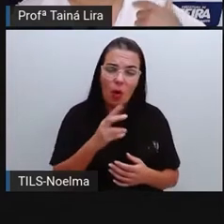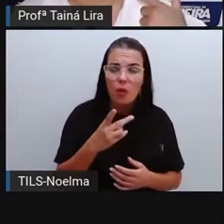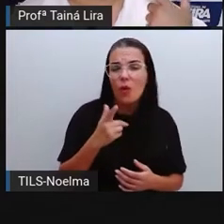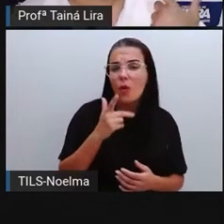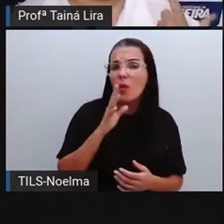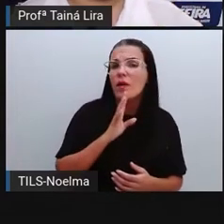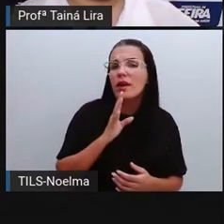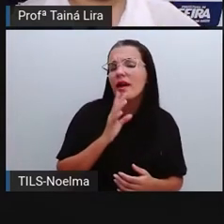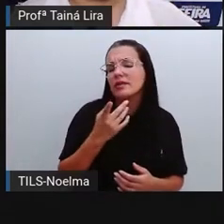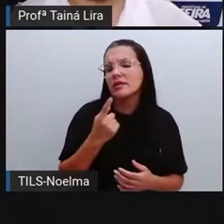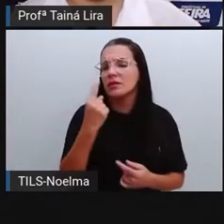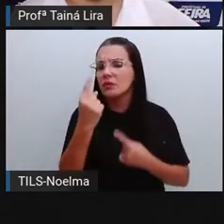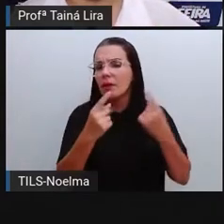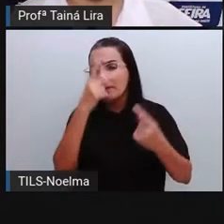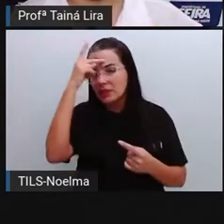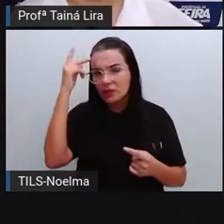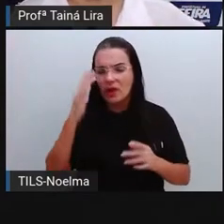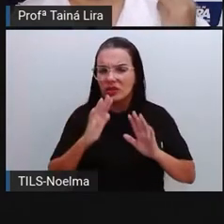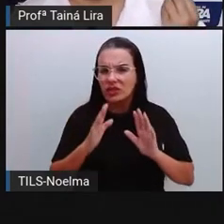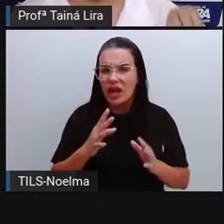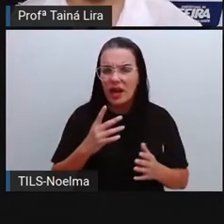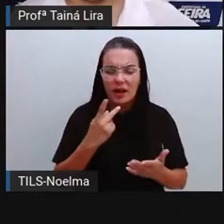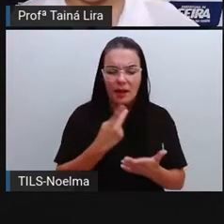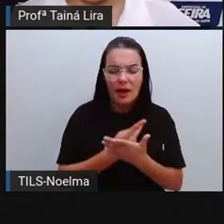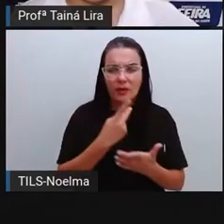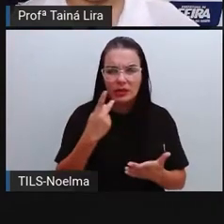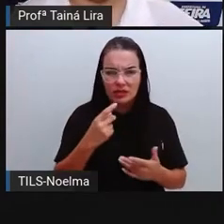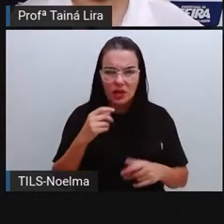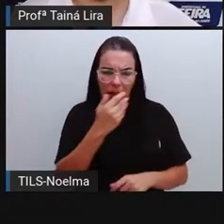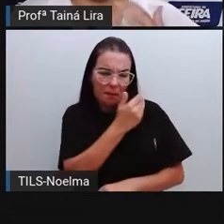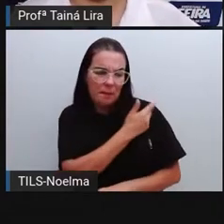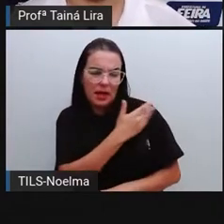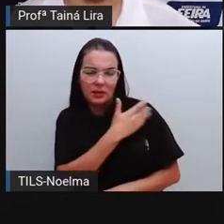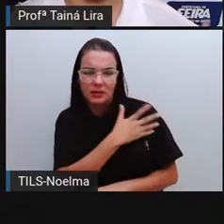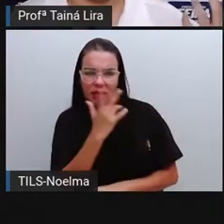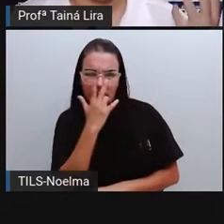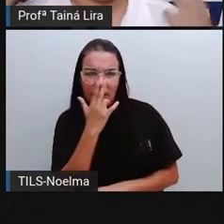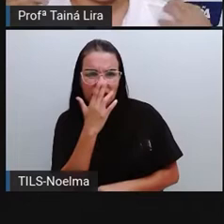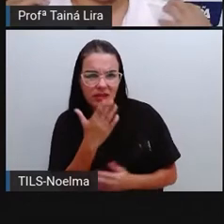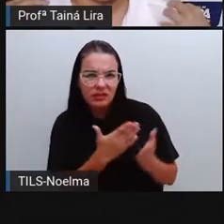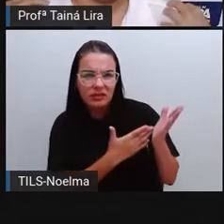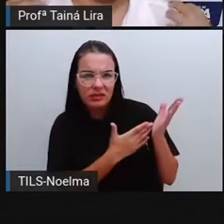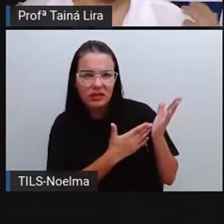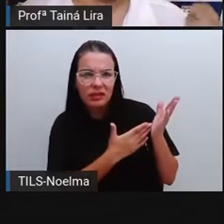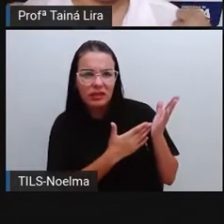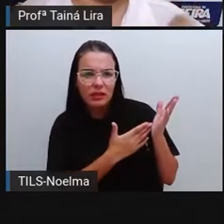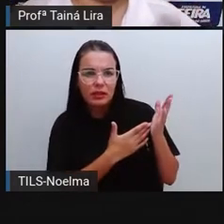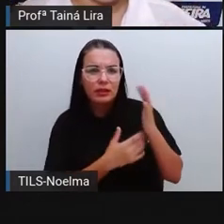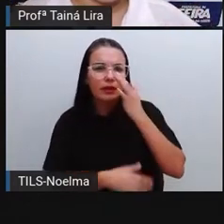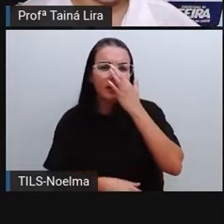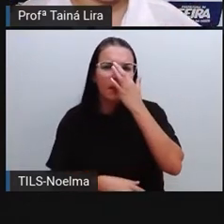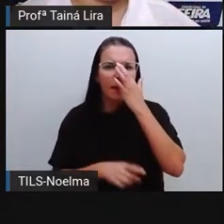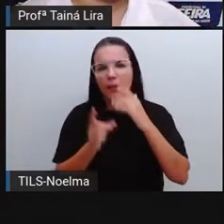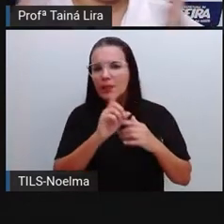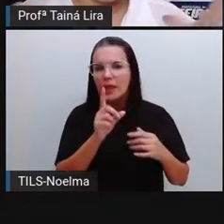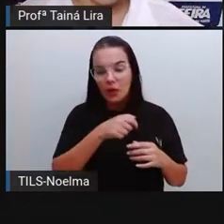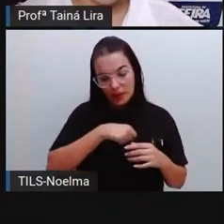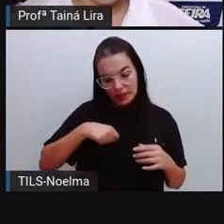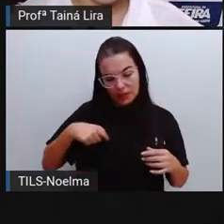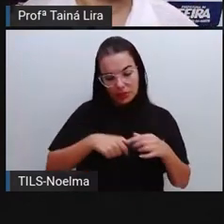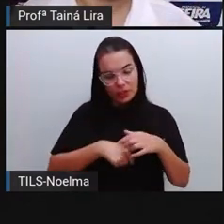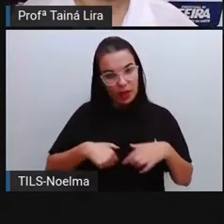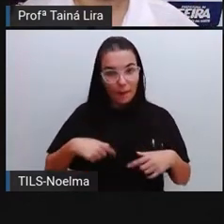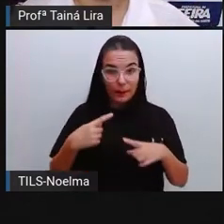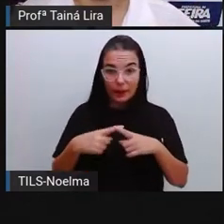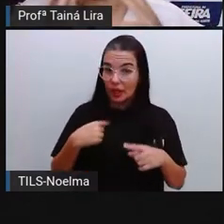alguém que passou por uma situação, né, parecida com a da zebrinha? Claro que não por questão, né, de listrinhas, que nós não